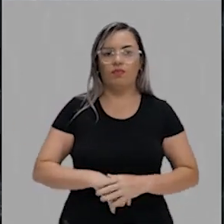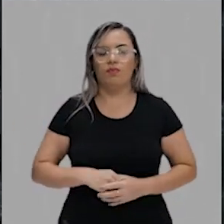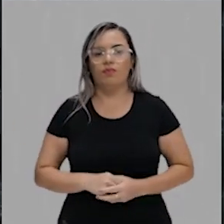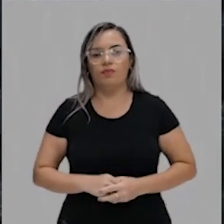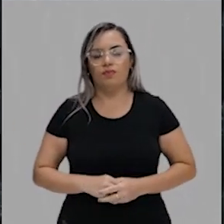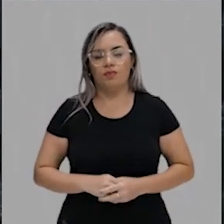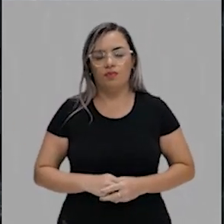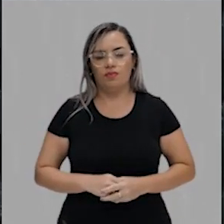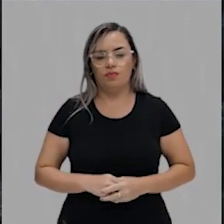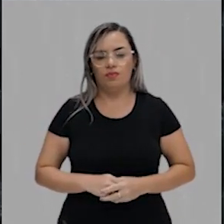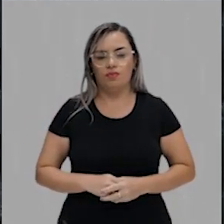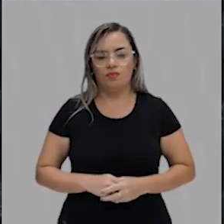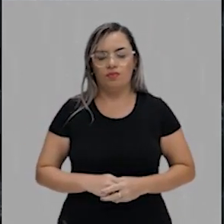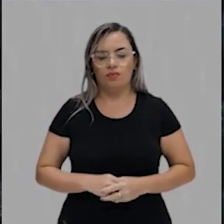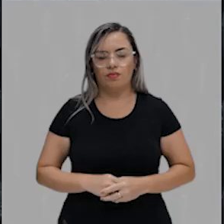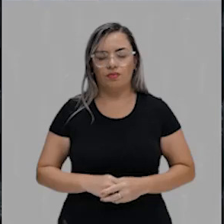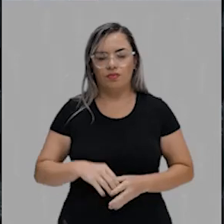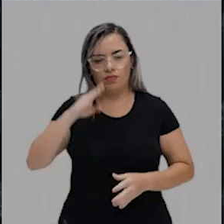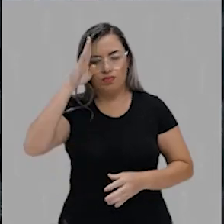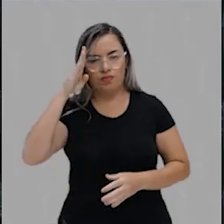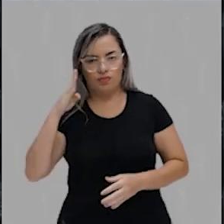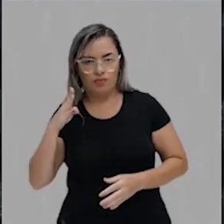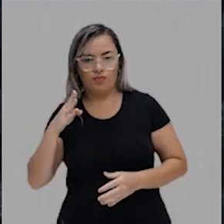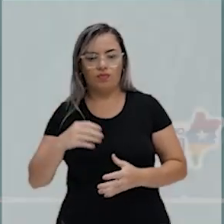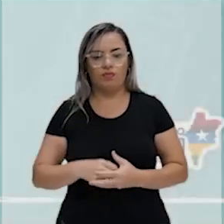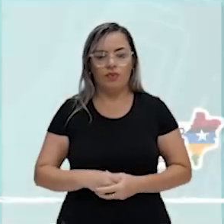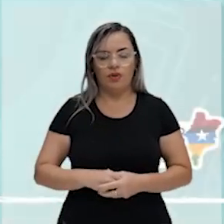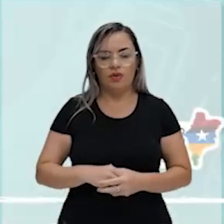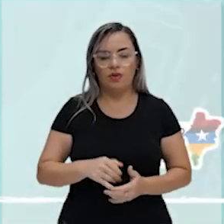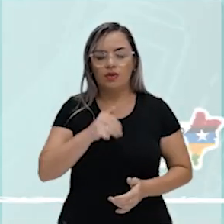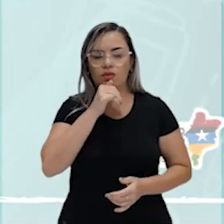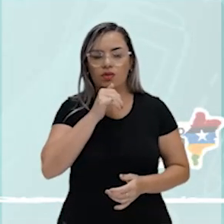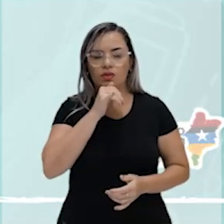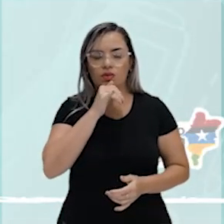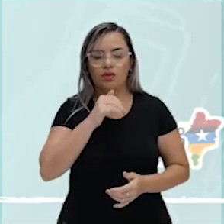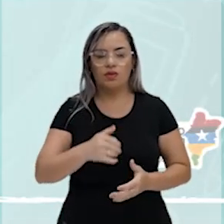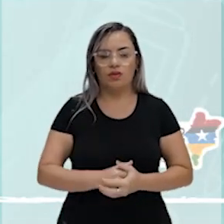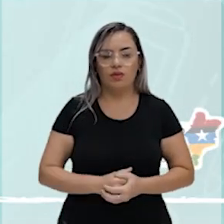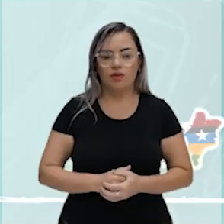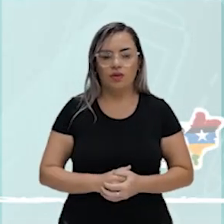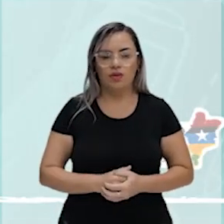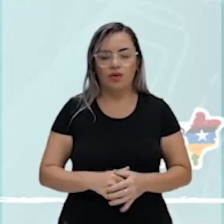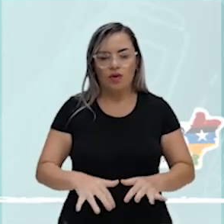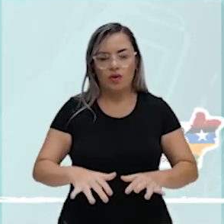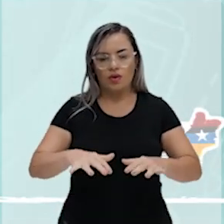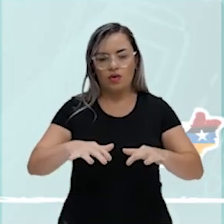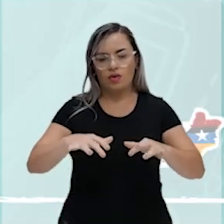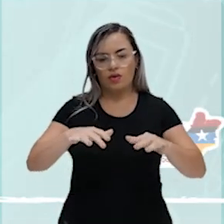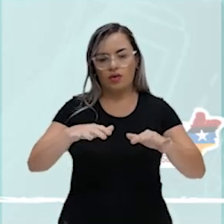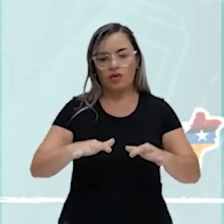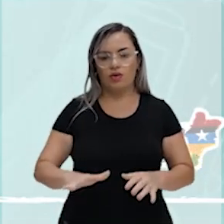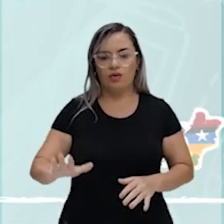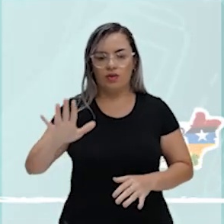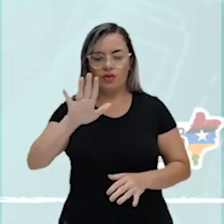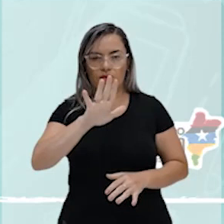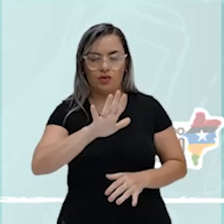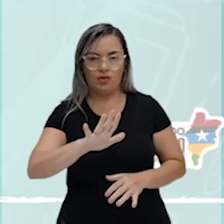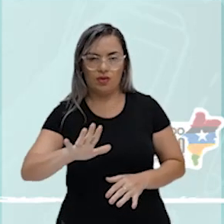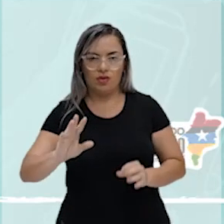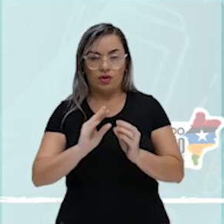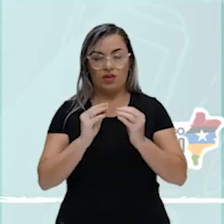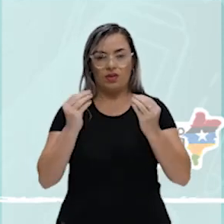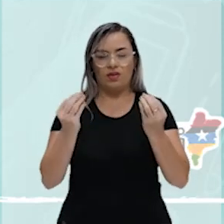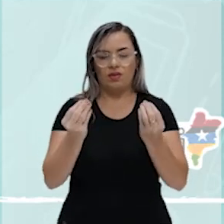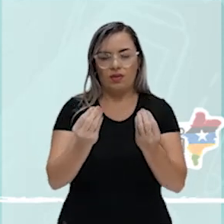Então, essas são as principais fontes geradoras. Agora, quais são os gases ou substâncias químicas? Quais são essas principais substâncias que